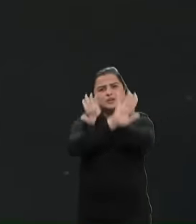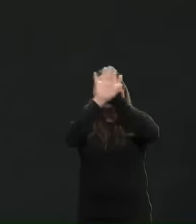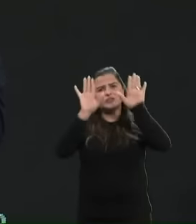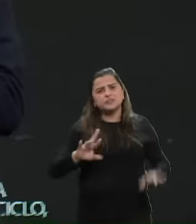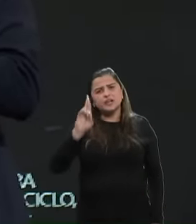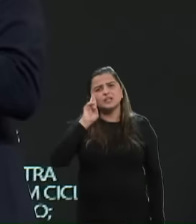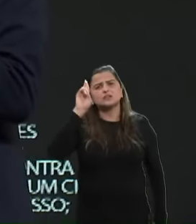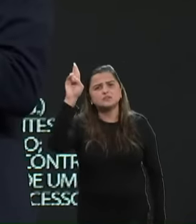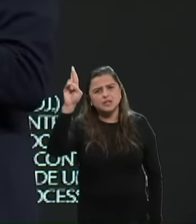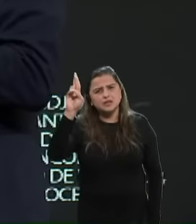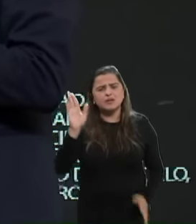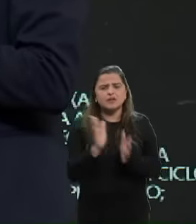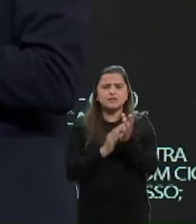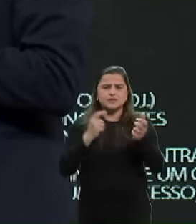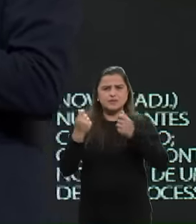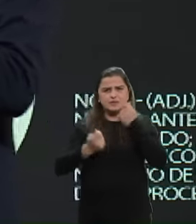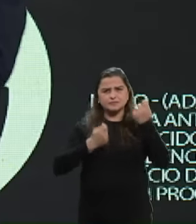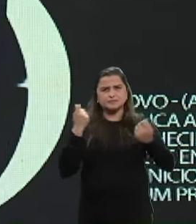Aleluia!